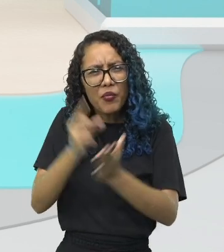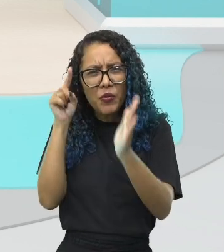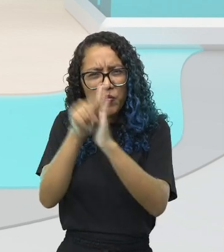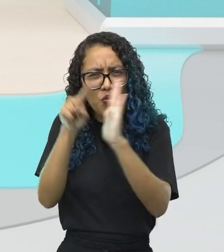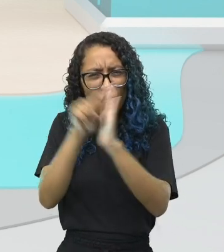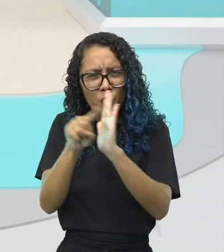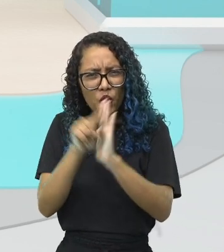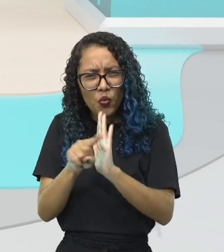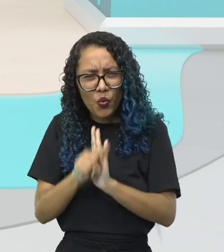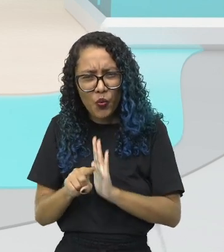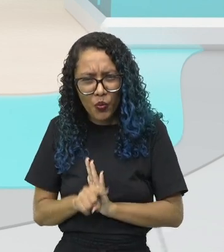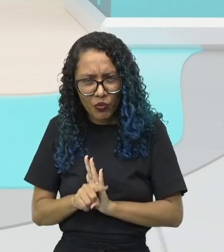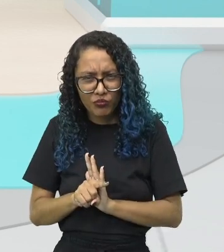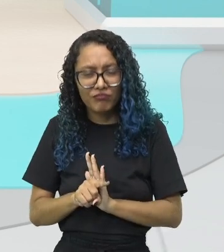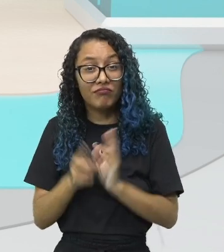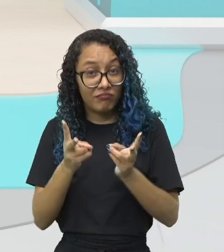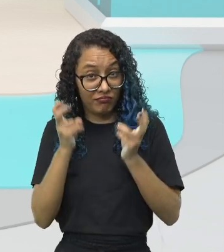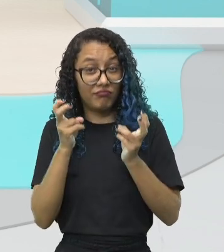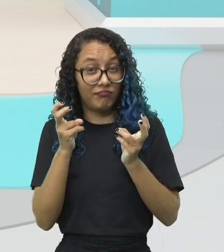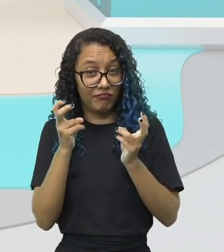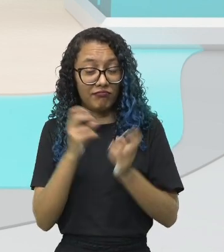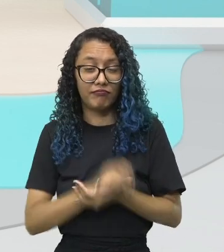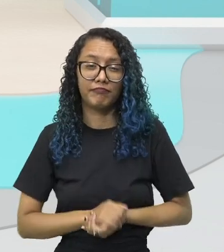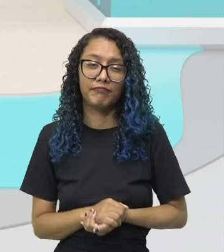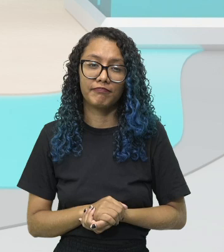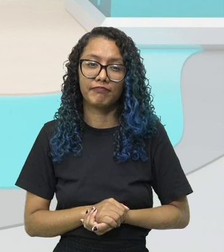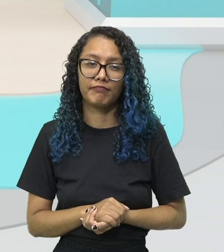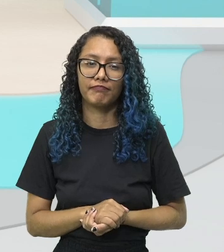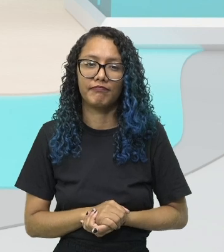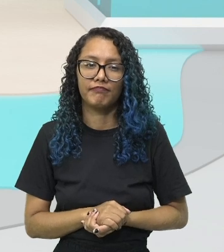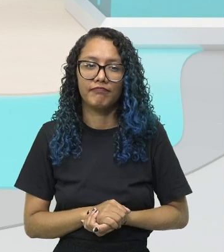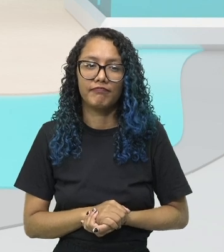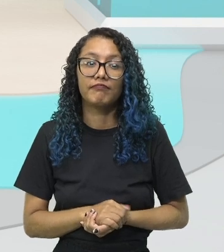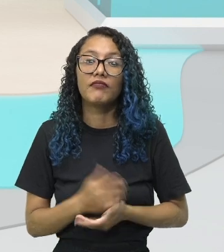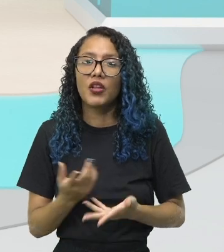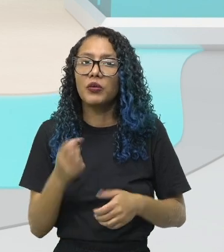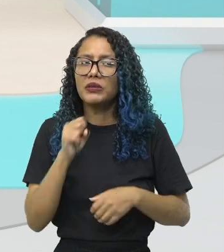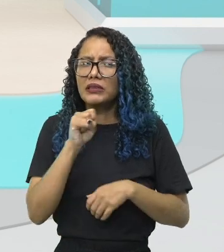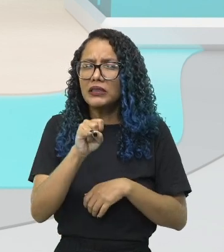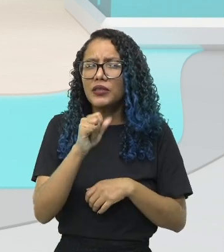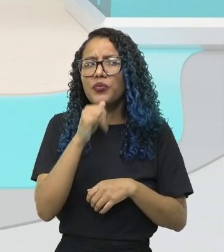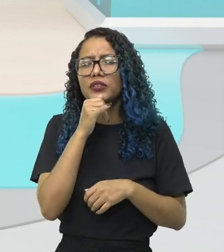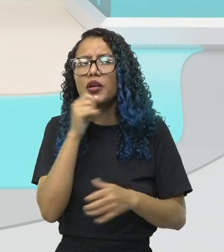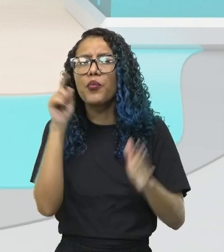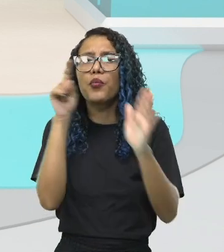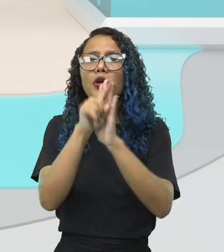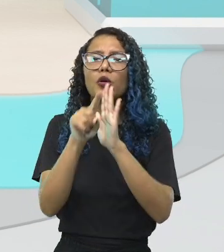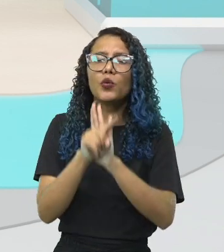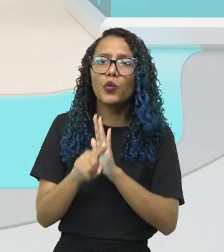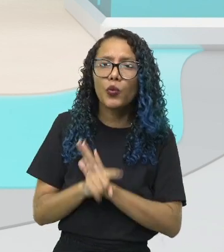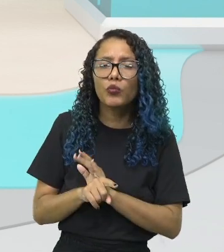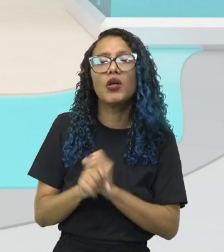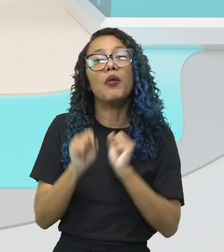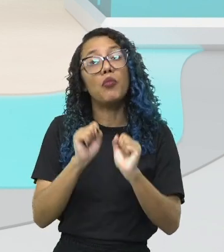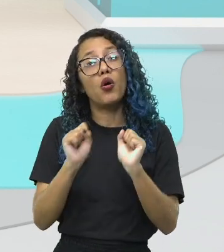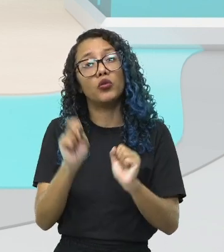fazer perguntas. Percebe? Olha só, então ali quando a gente quer indagar alguma coisa, ponto